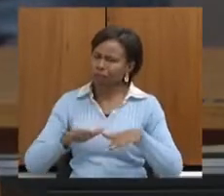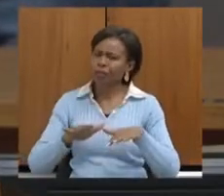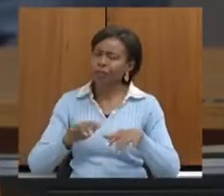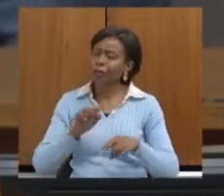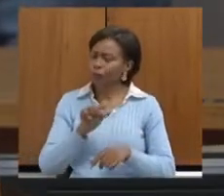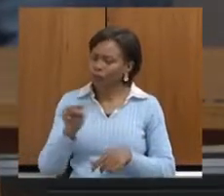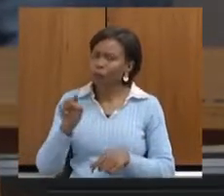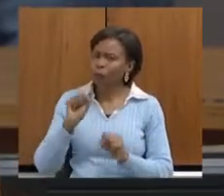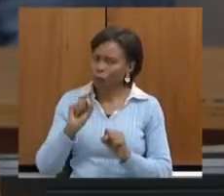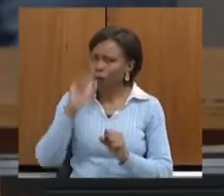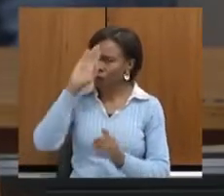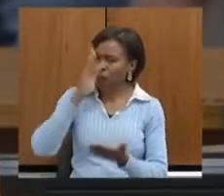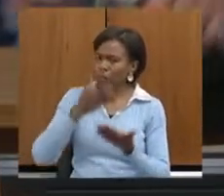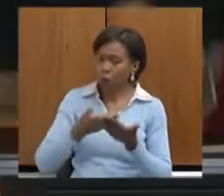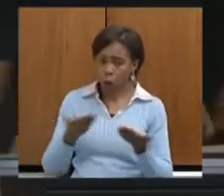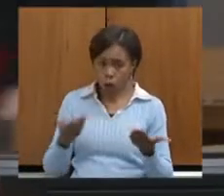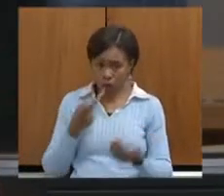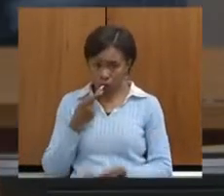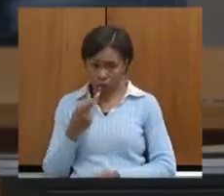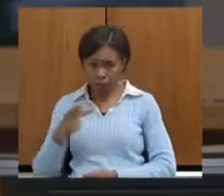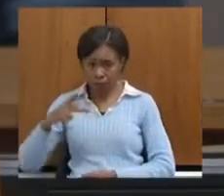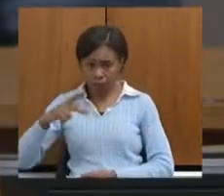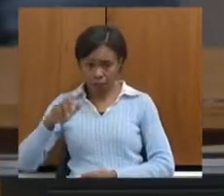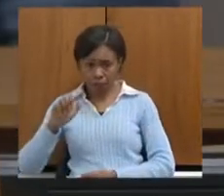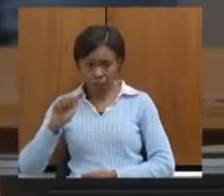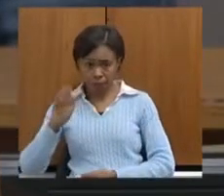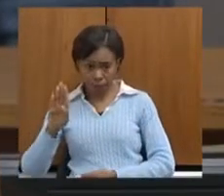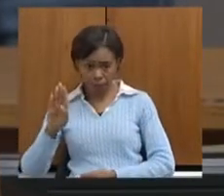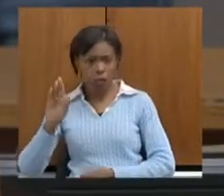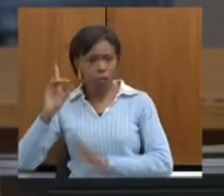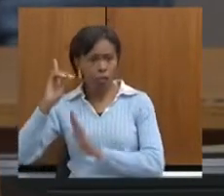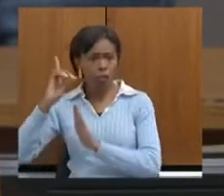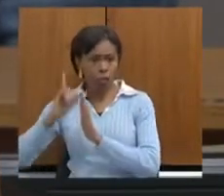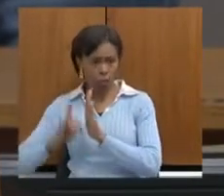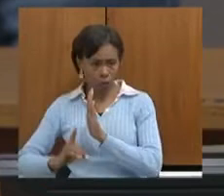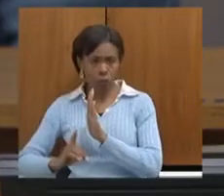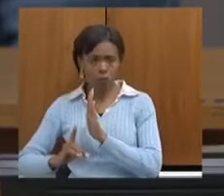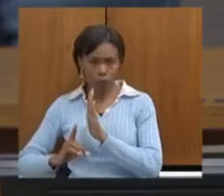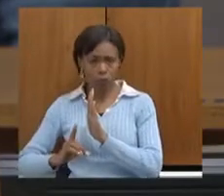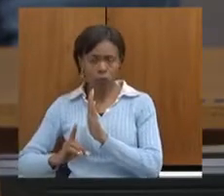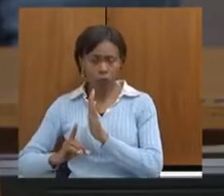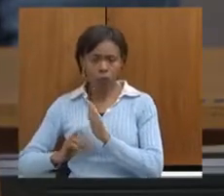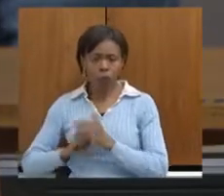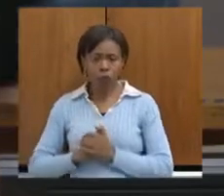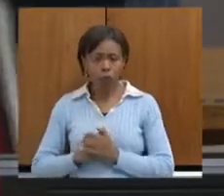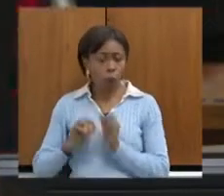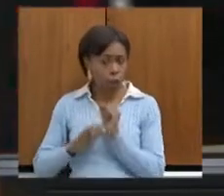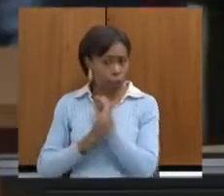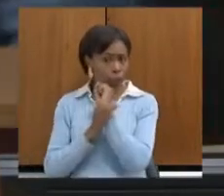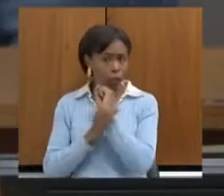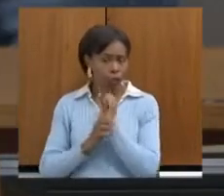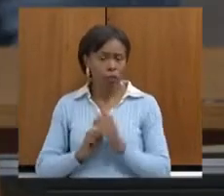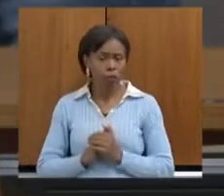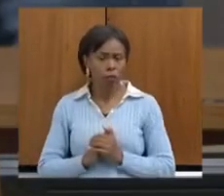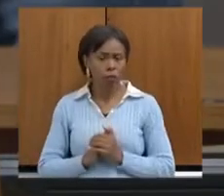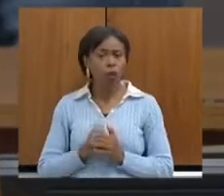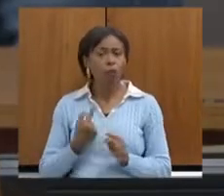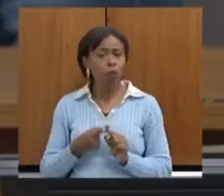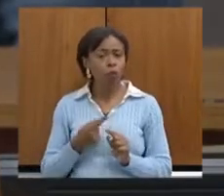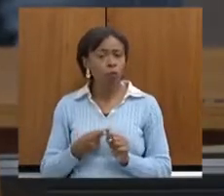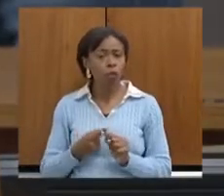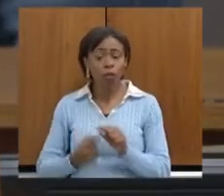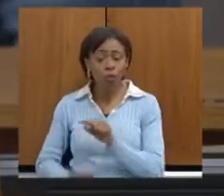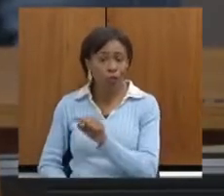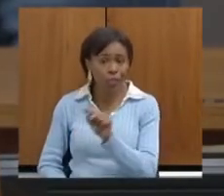acreditem se a gente está hoje aqui falando da peabc como um direito e como técnica é